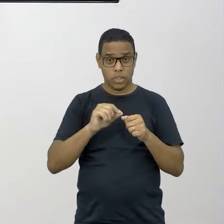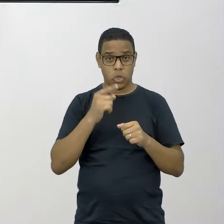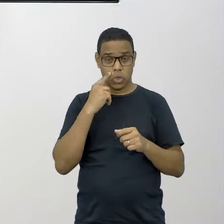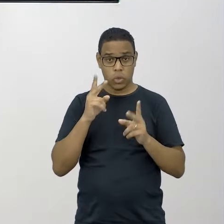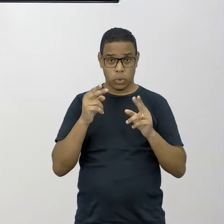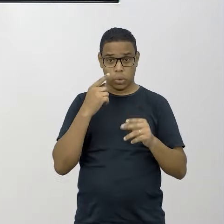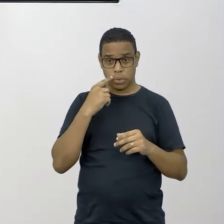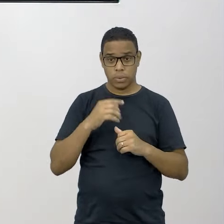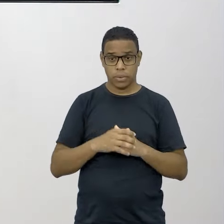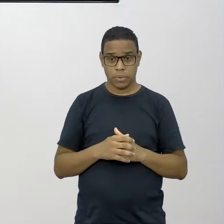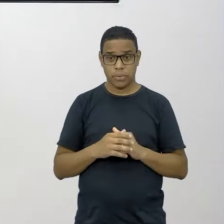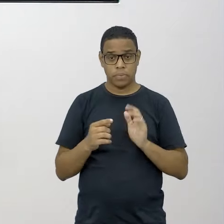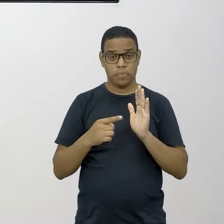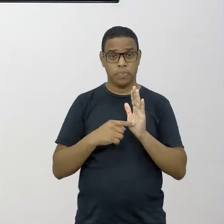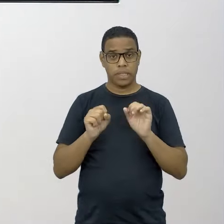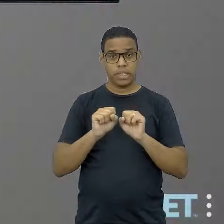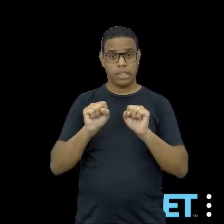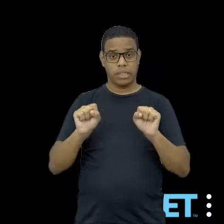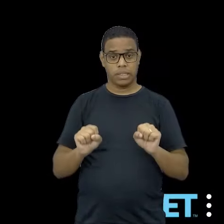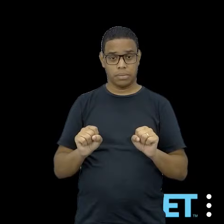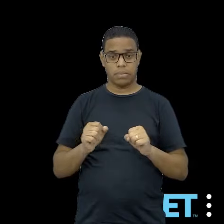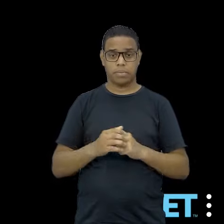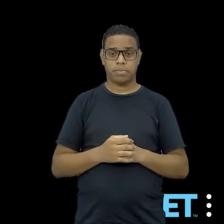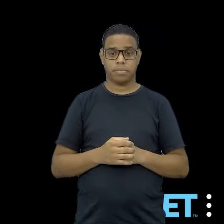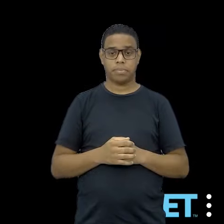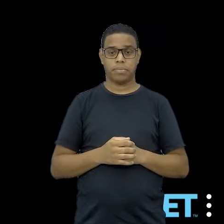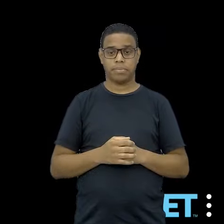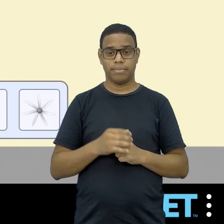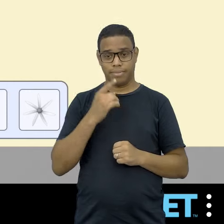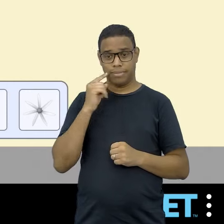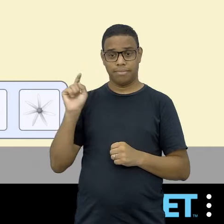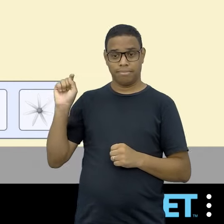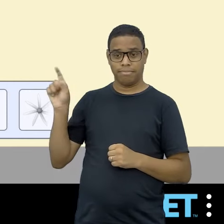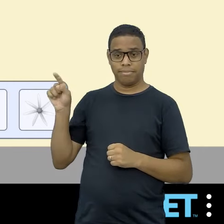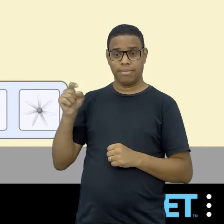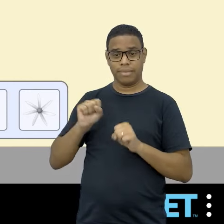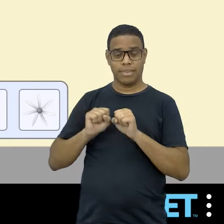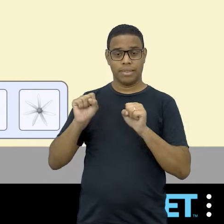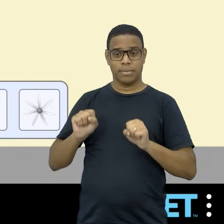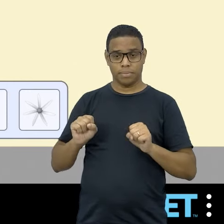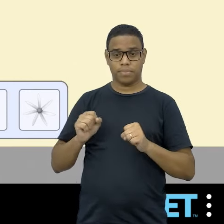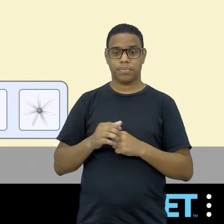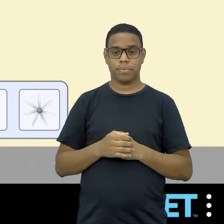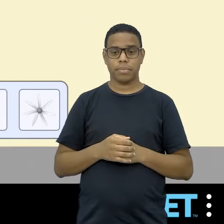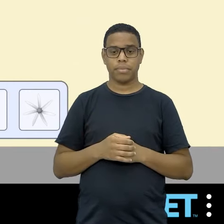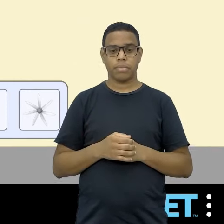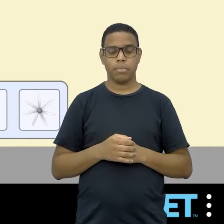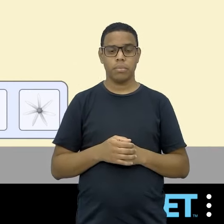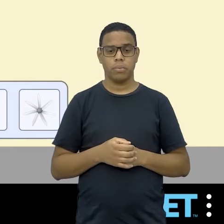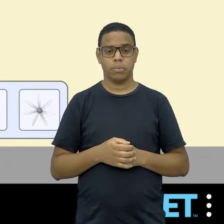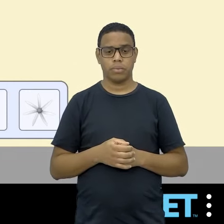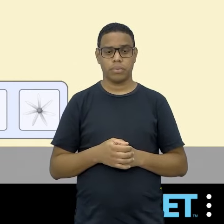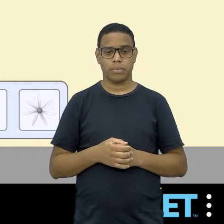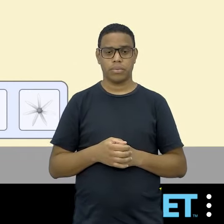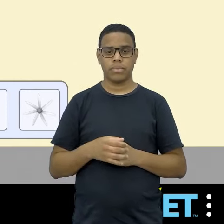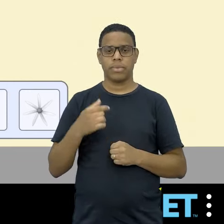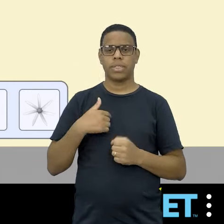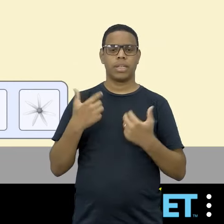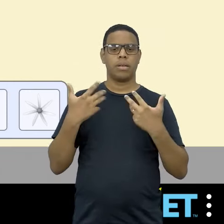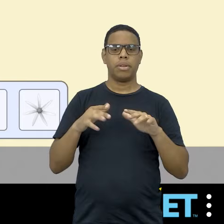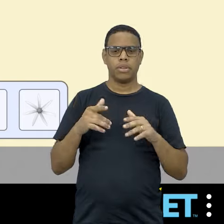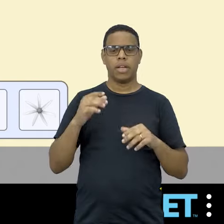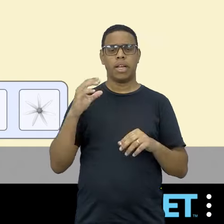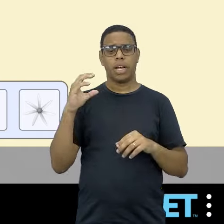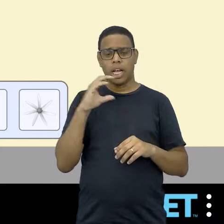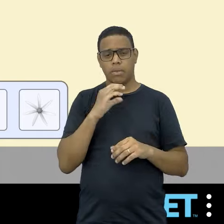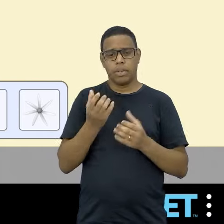ó. Primeiro clique em sistemas, né? Aí, ó, sistemas. Aí você já vai entrar aqui. Ah, mas eu não quero esquentar